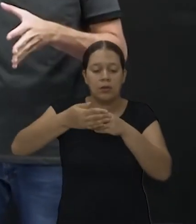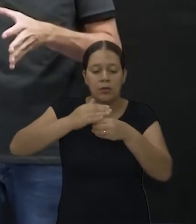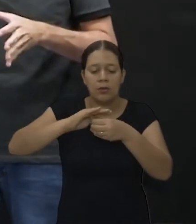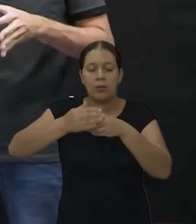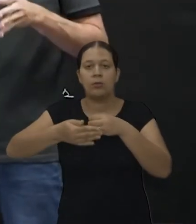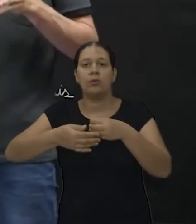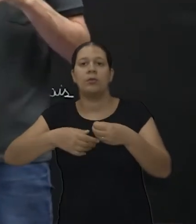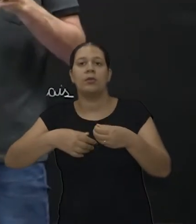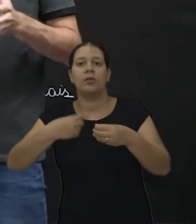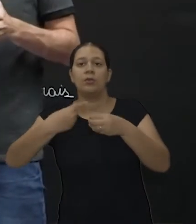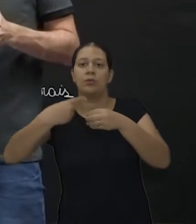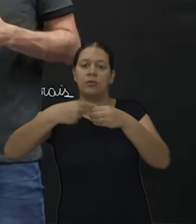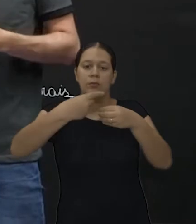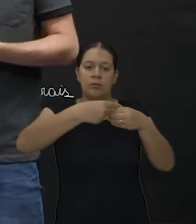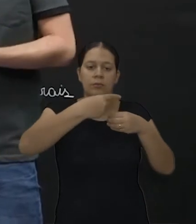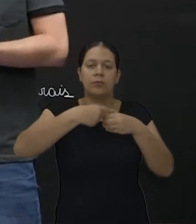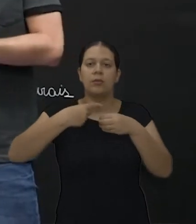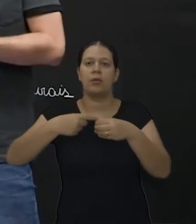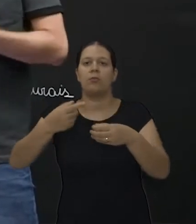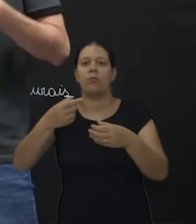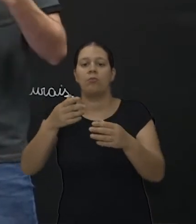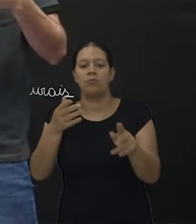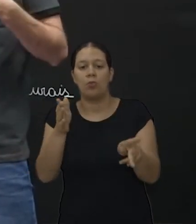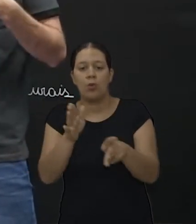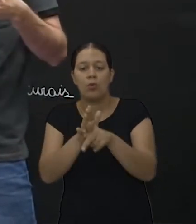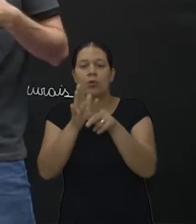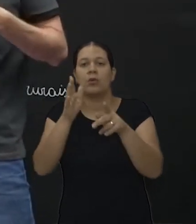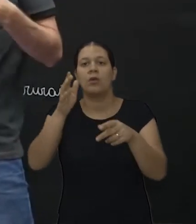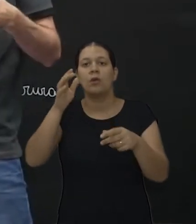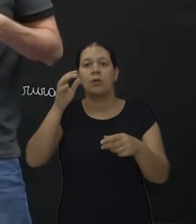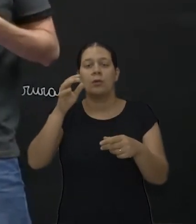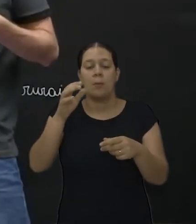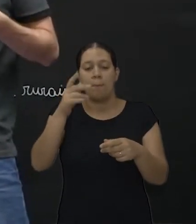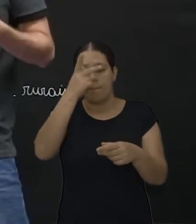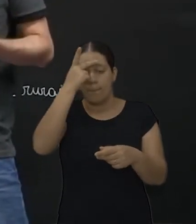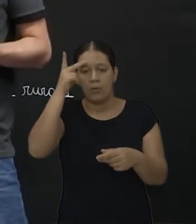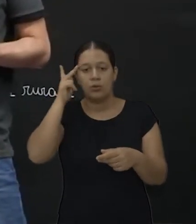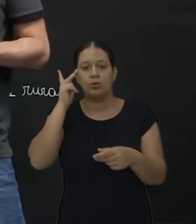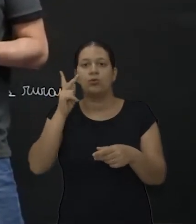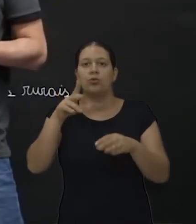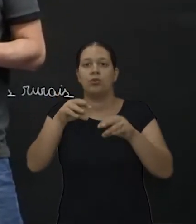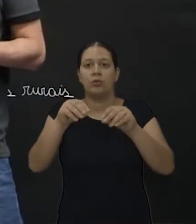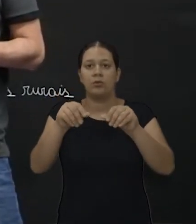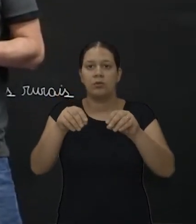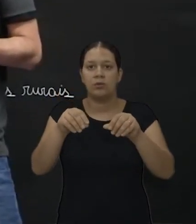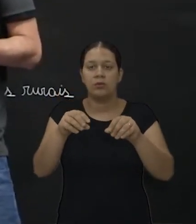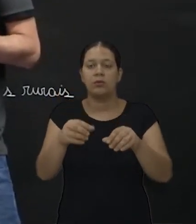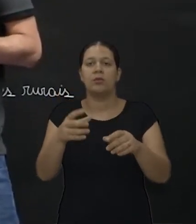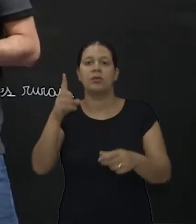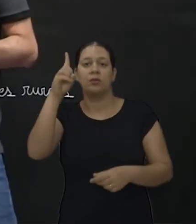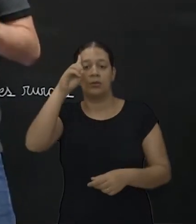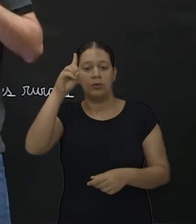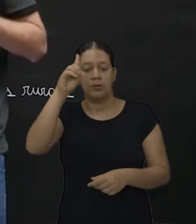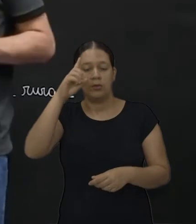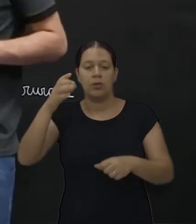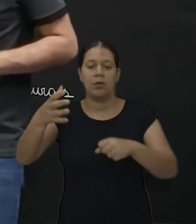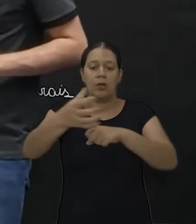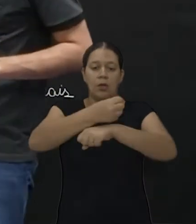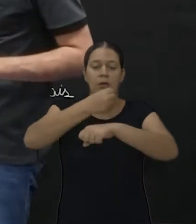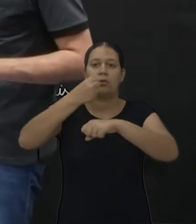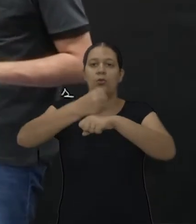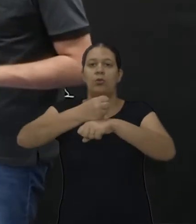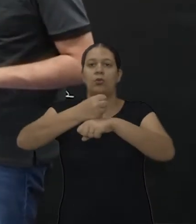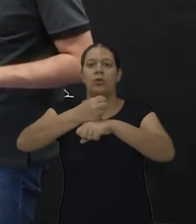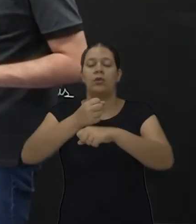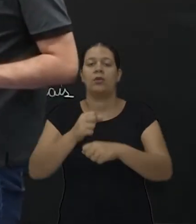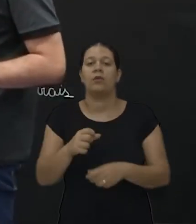aí ficava para os pequenos proprietários que tinham que realizar aquelas tarefas mais ligadas ao dia a dia da colônia. Muito bem,